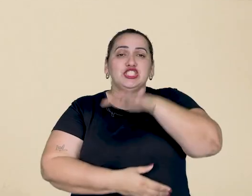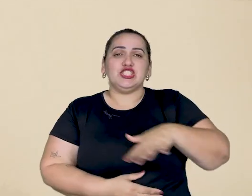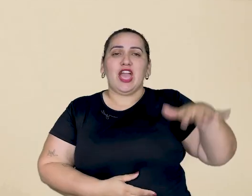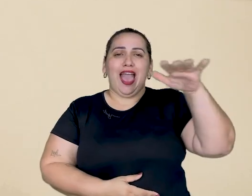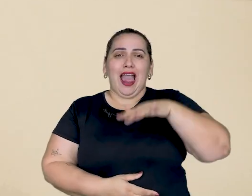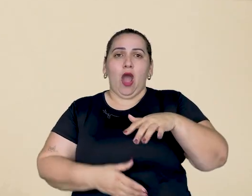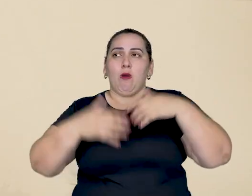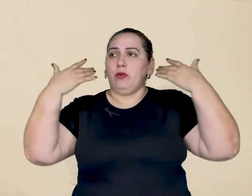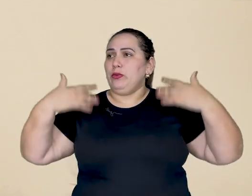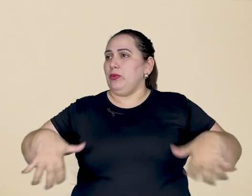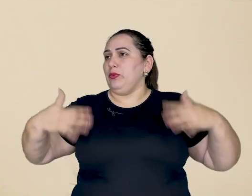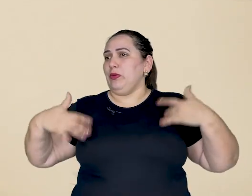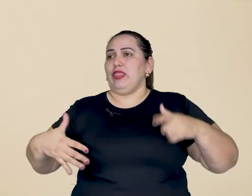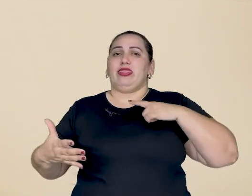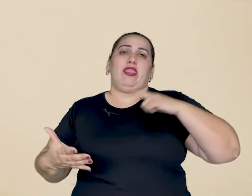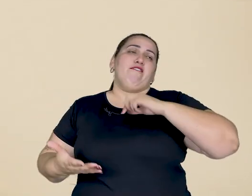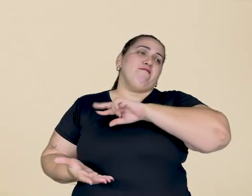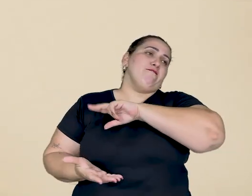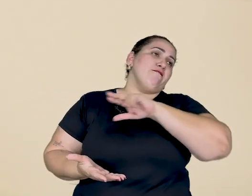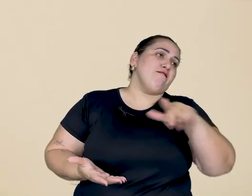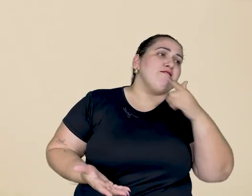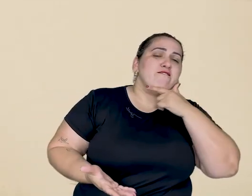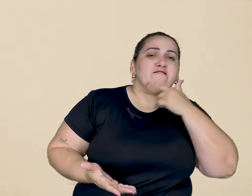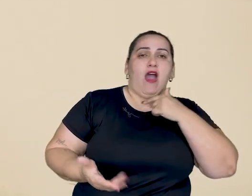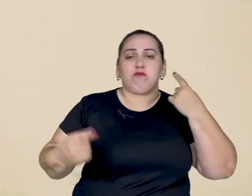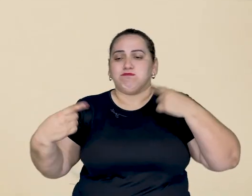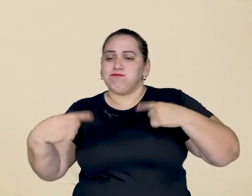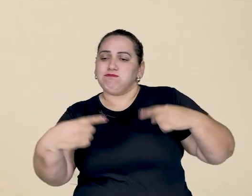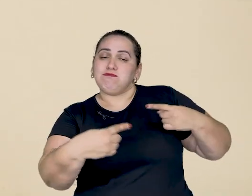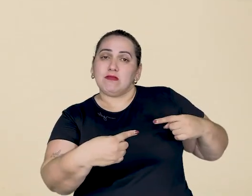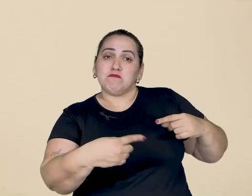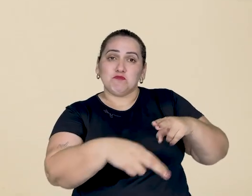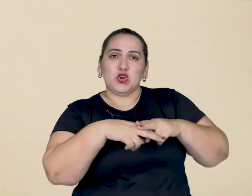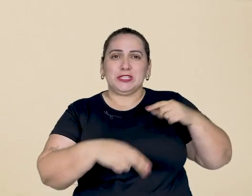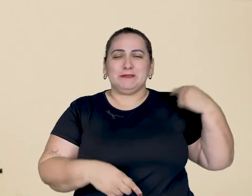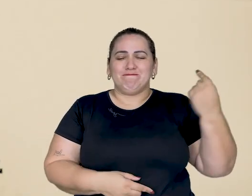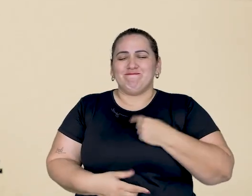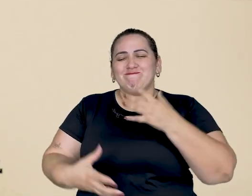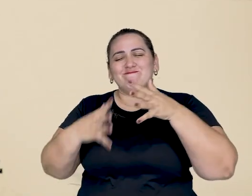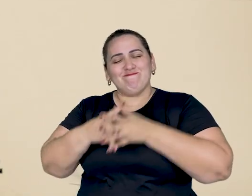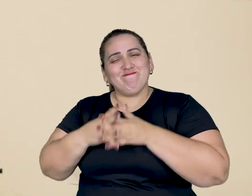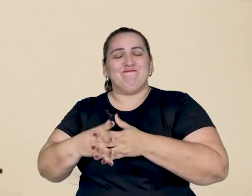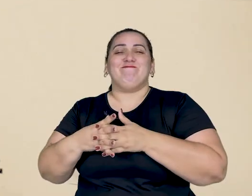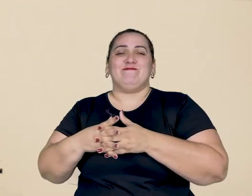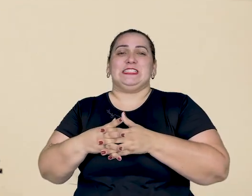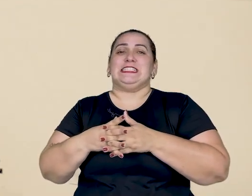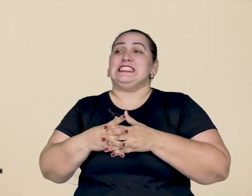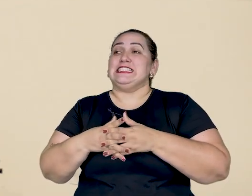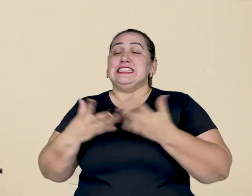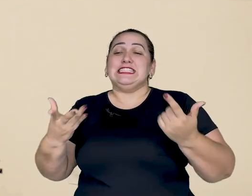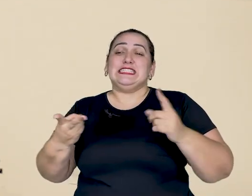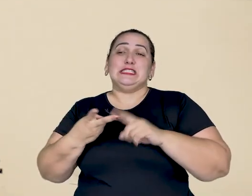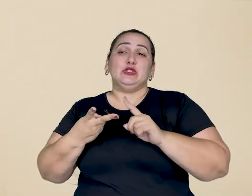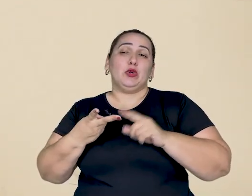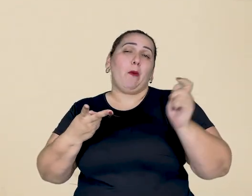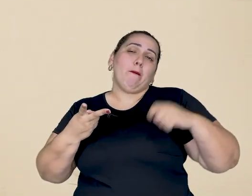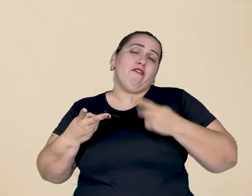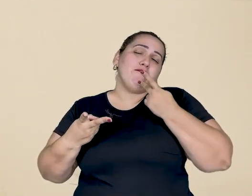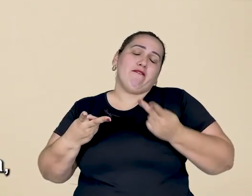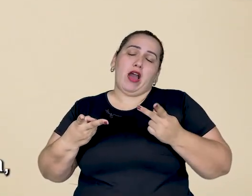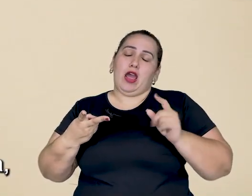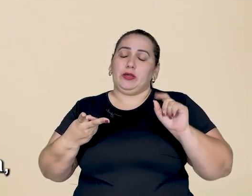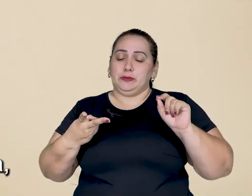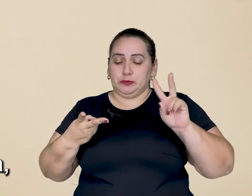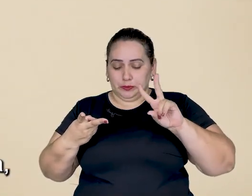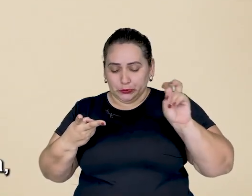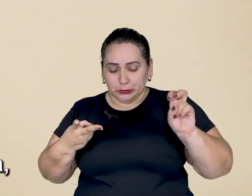grandes, né? É uma eleição que tem vários cargos sendo disputados. Então isso por si só já é um complicador.